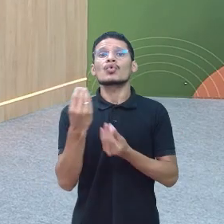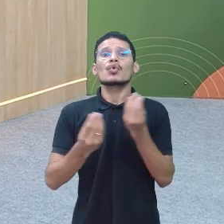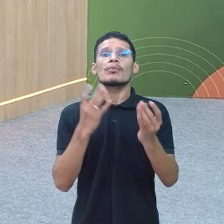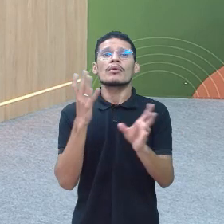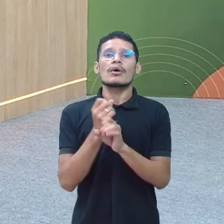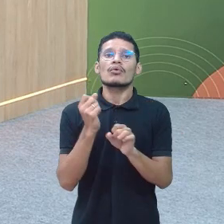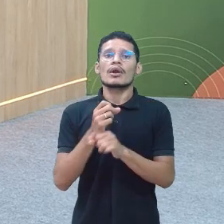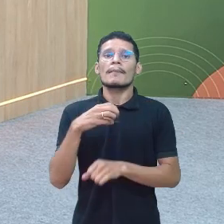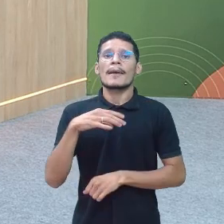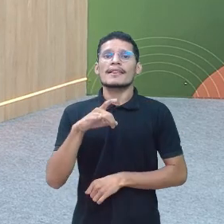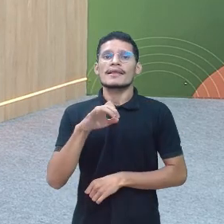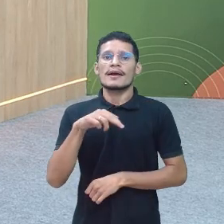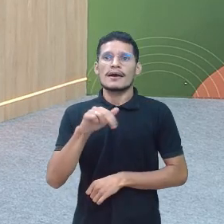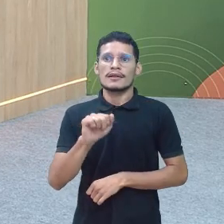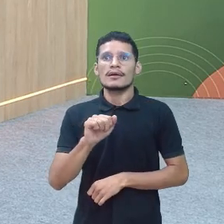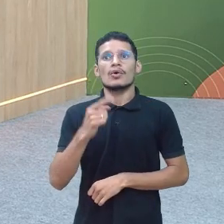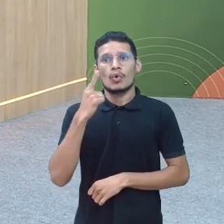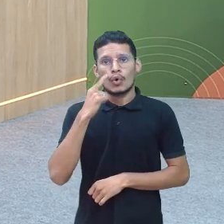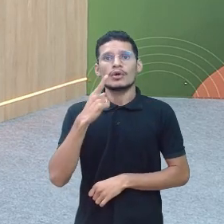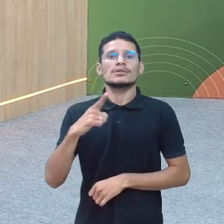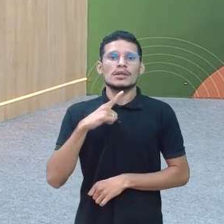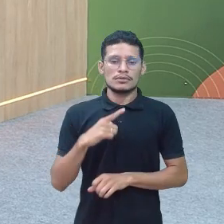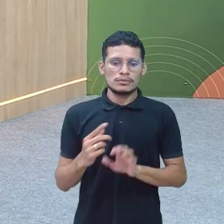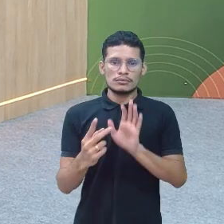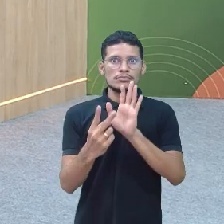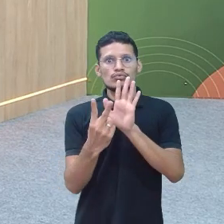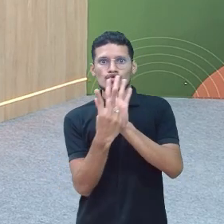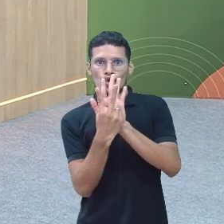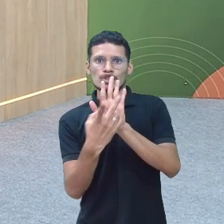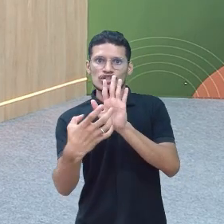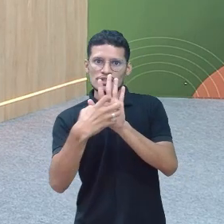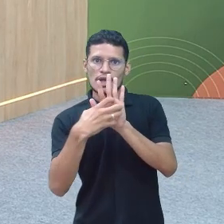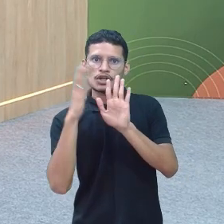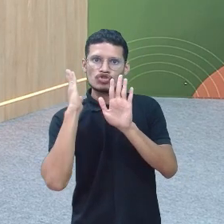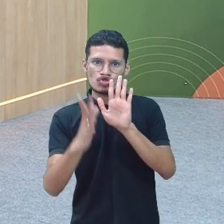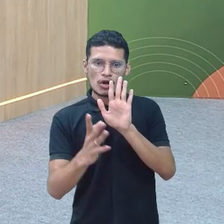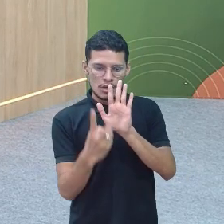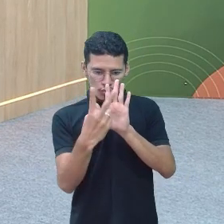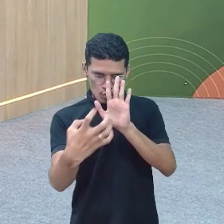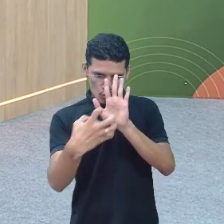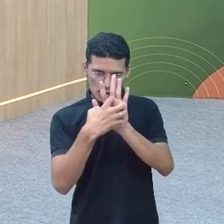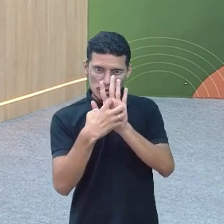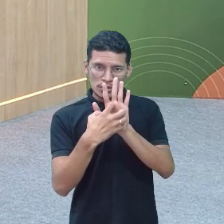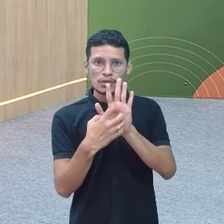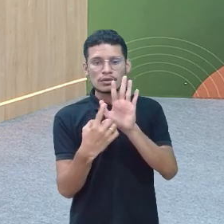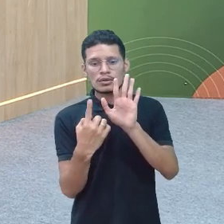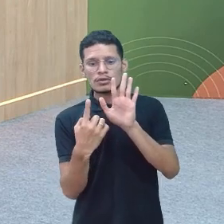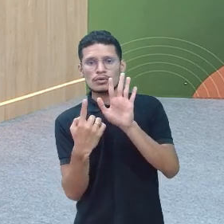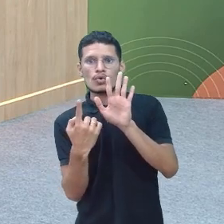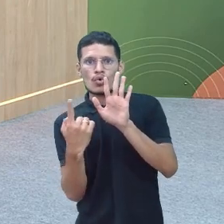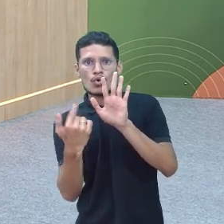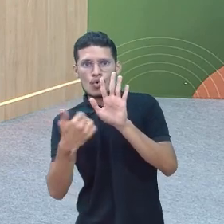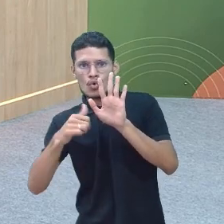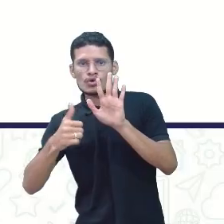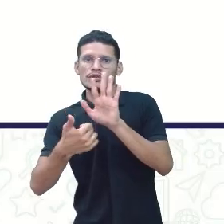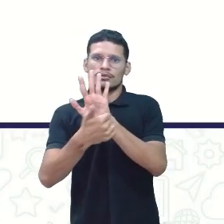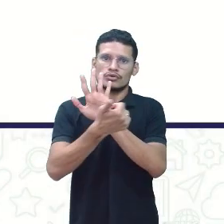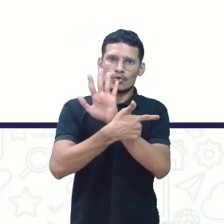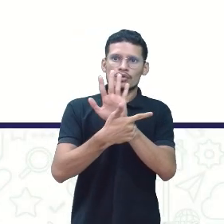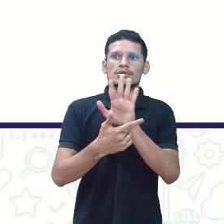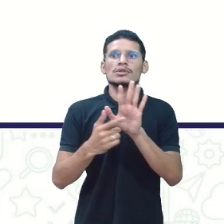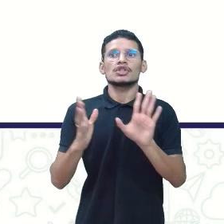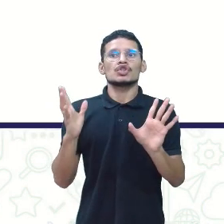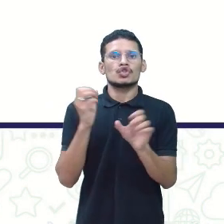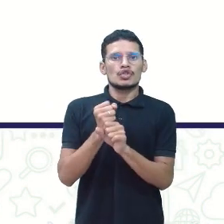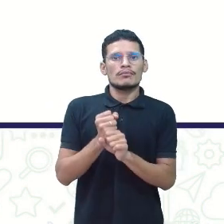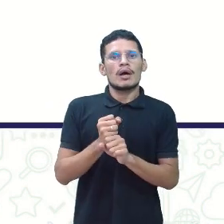calcular essa mediana? A gente vai pegar esses 2 termos que estão próximos aqui no centro, vai dividir por 2, né? Somar e dividir por